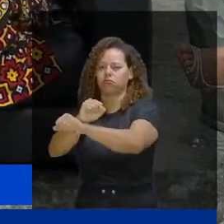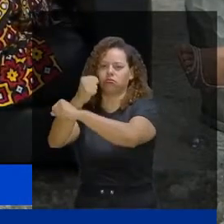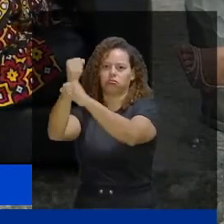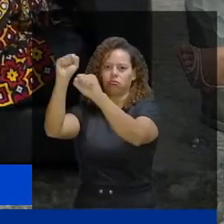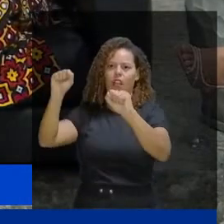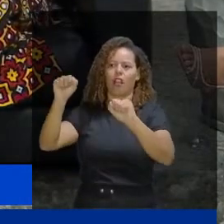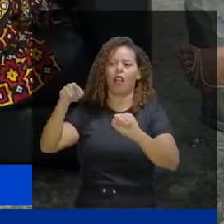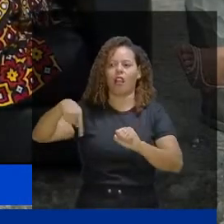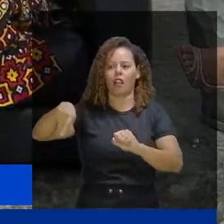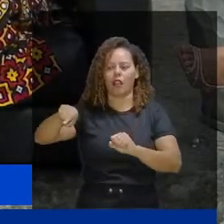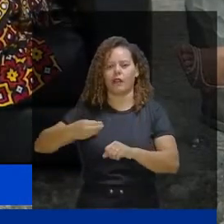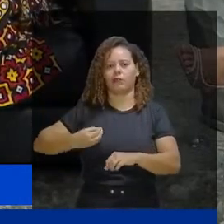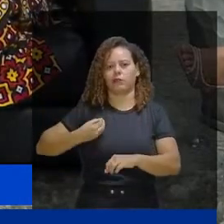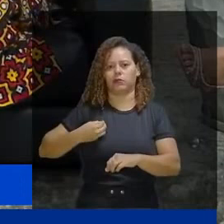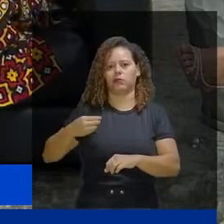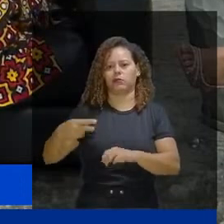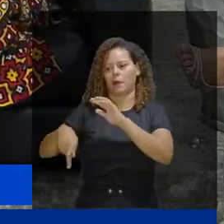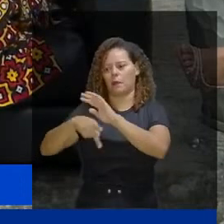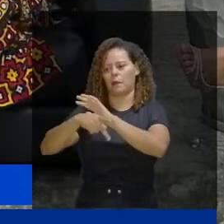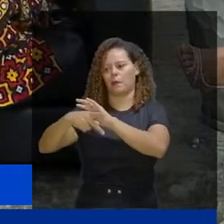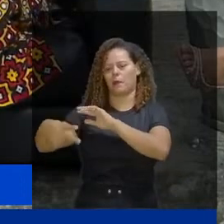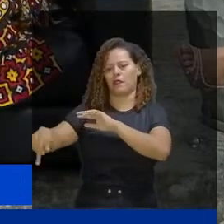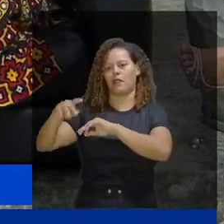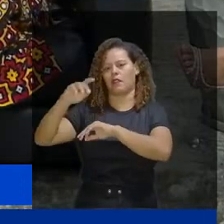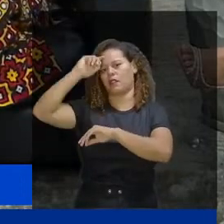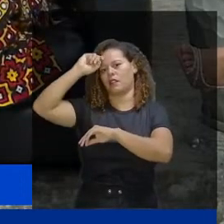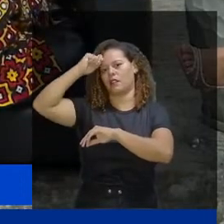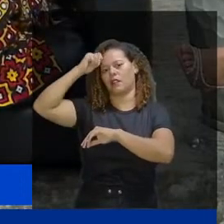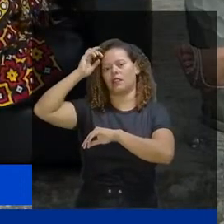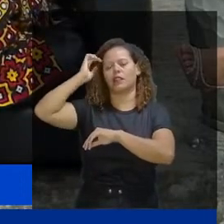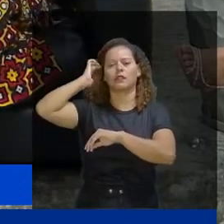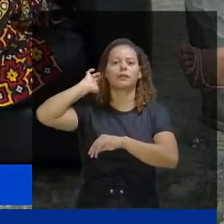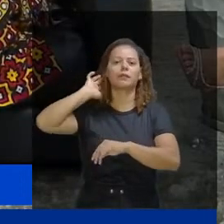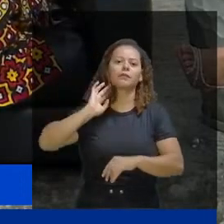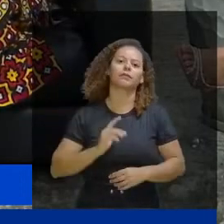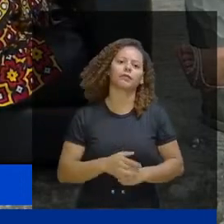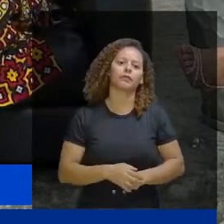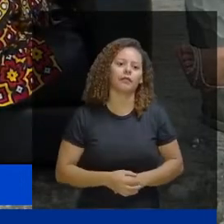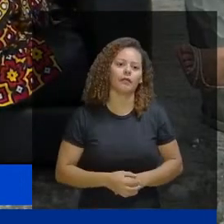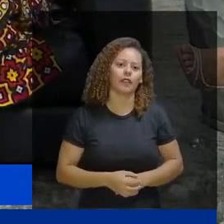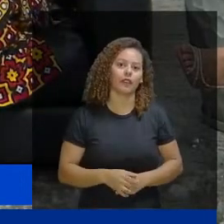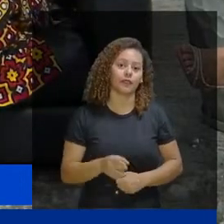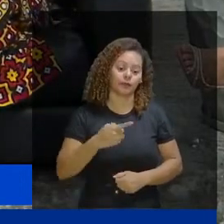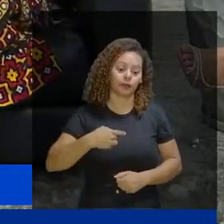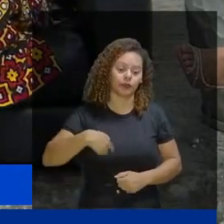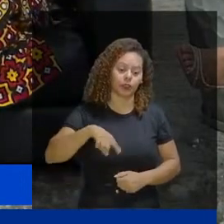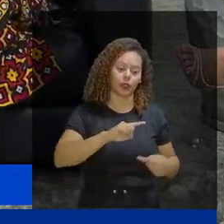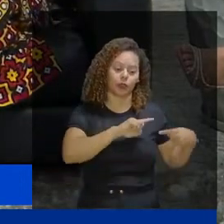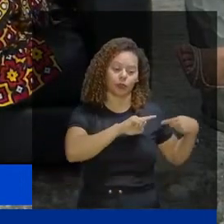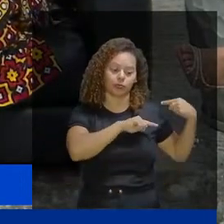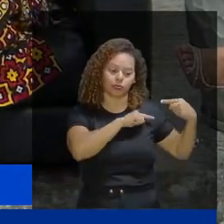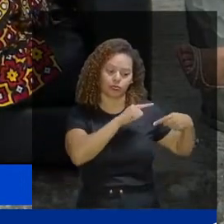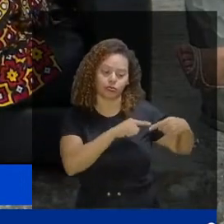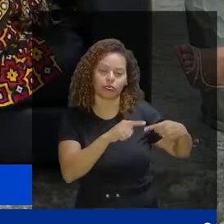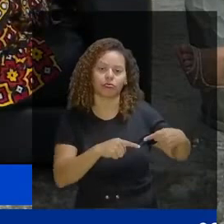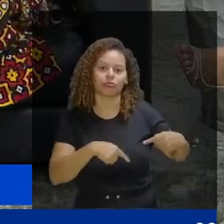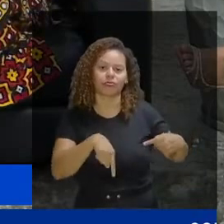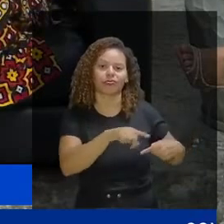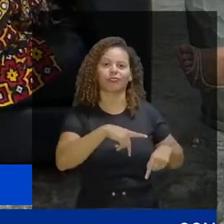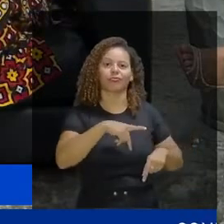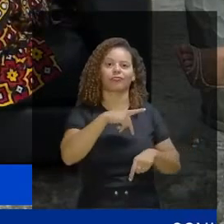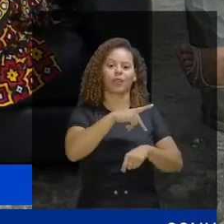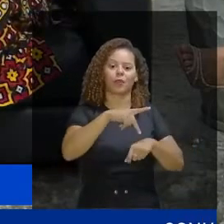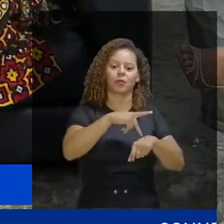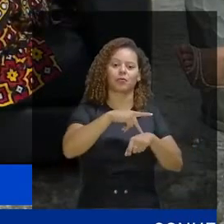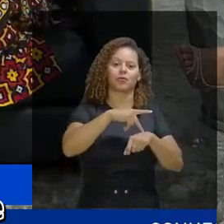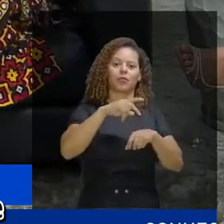Brasil, a América Latina, mas eu vou focar no Brasil. A nossa origem de um país violento vem daí, e o tratamento